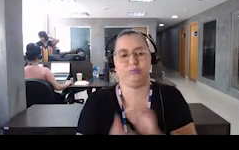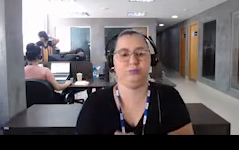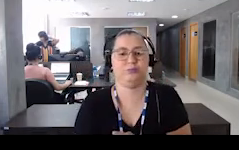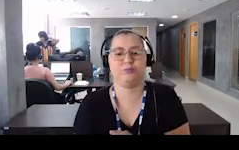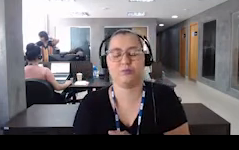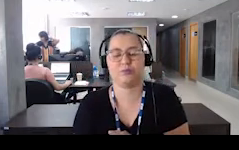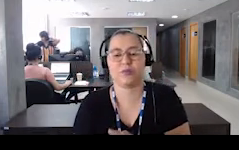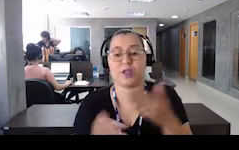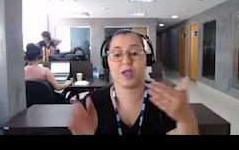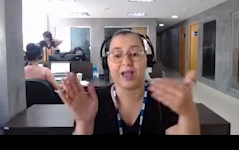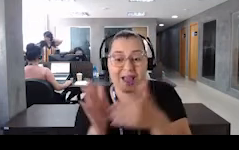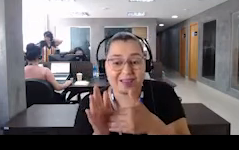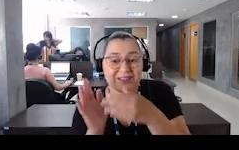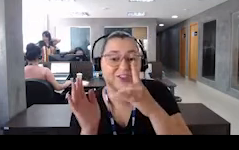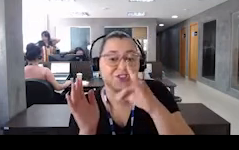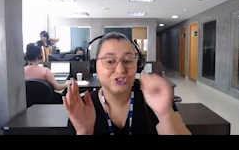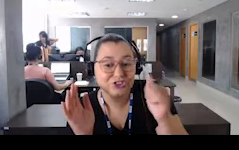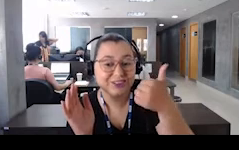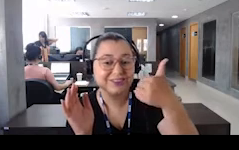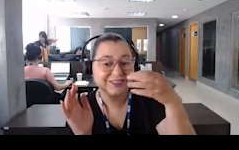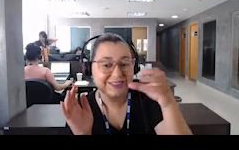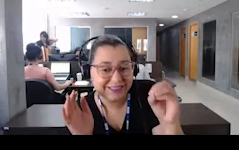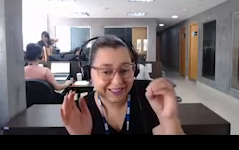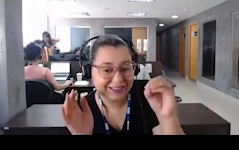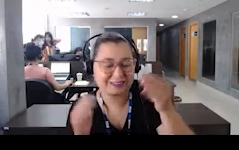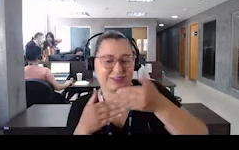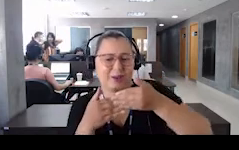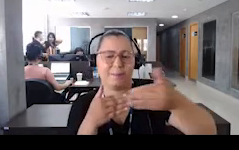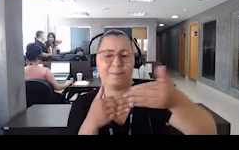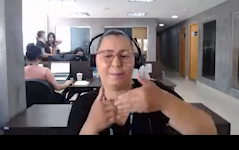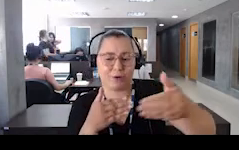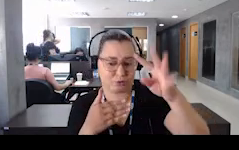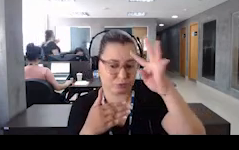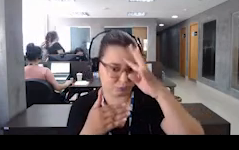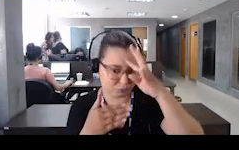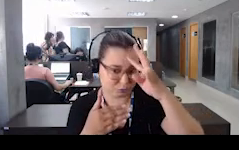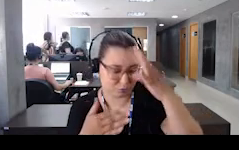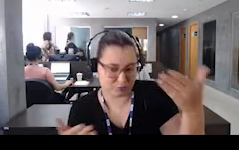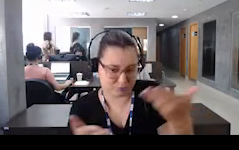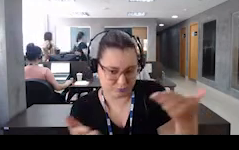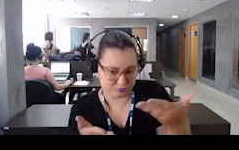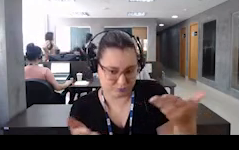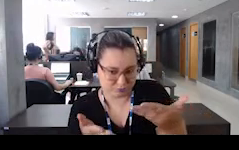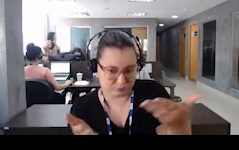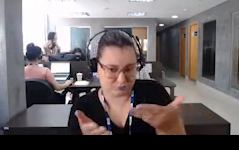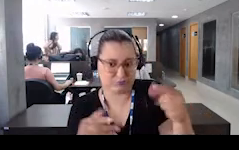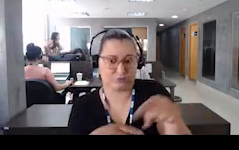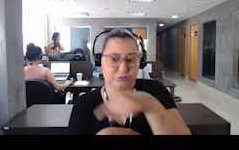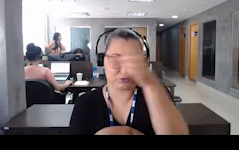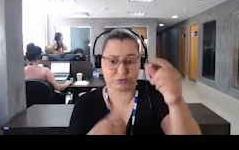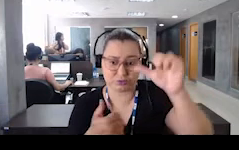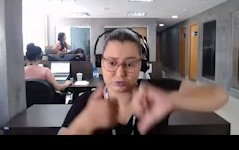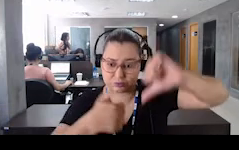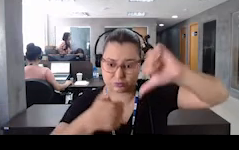bom? Então até o dia 10, que no caso é na próxima quarta, né? Vocês